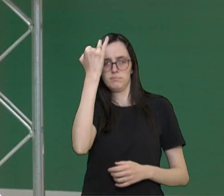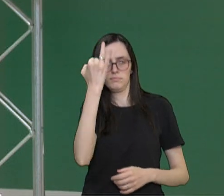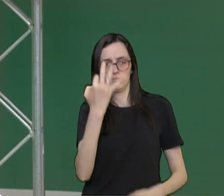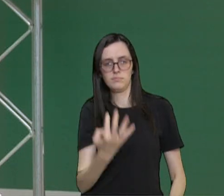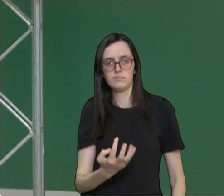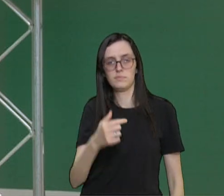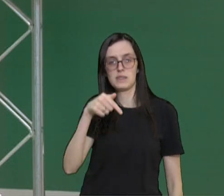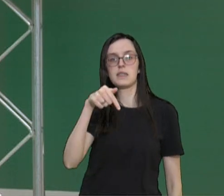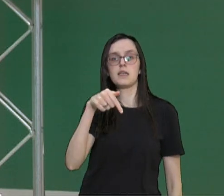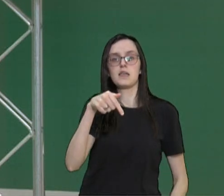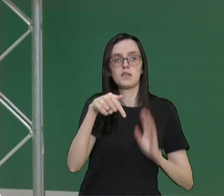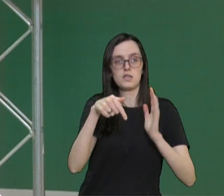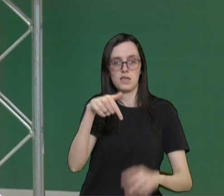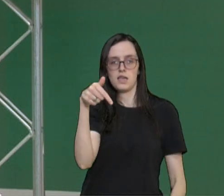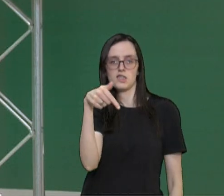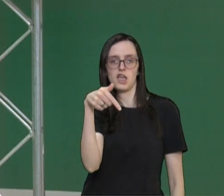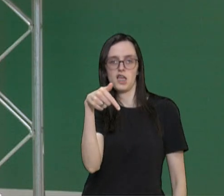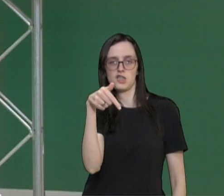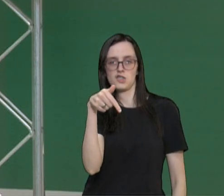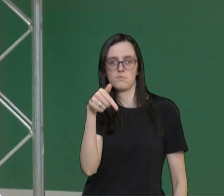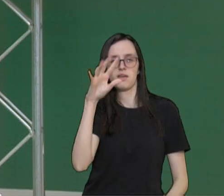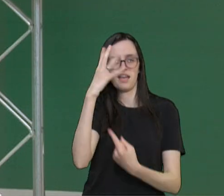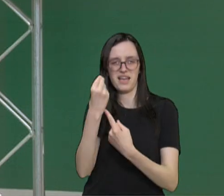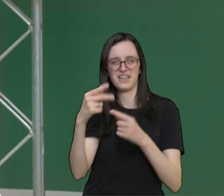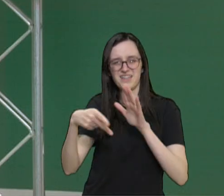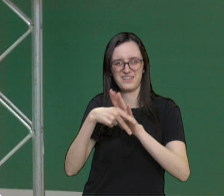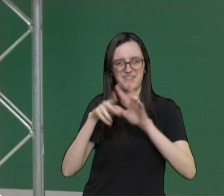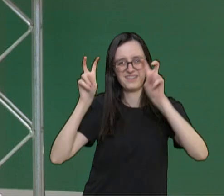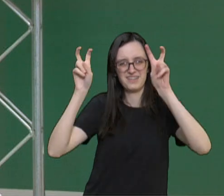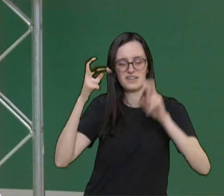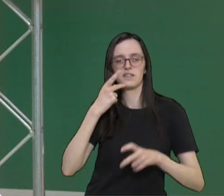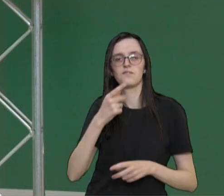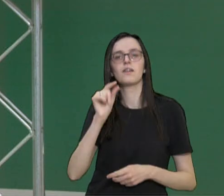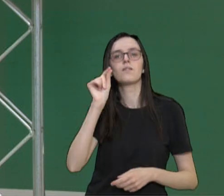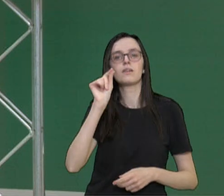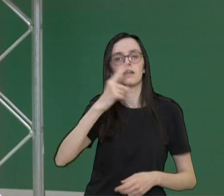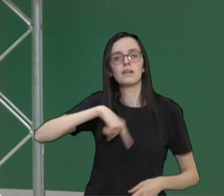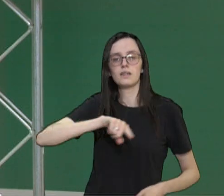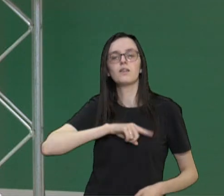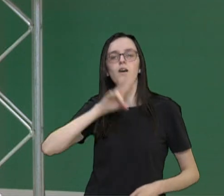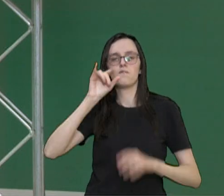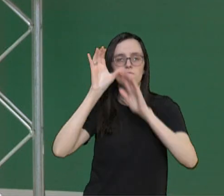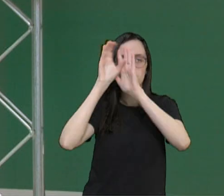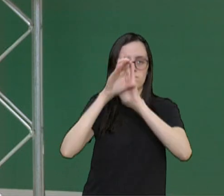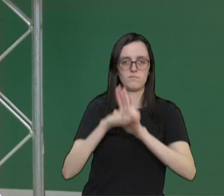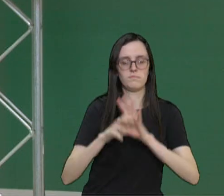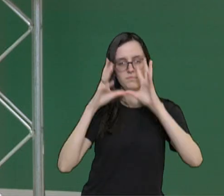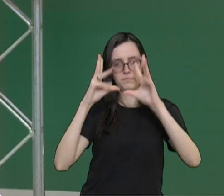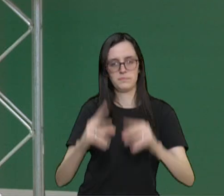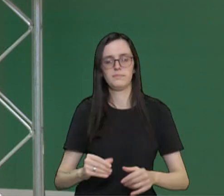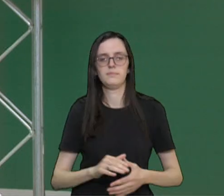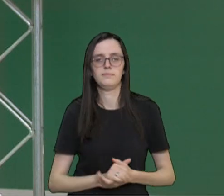7. Lembra da 7ª arte? O cinema? Aqui nós vamos conceituá-las aqui.